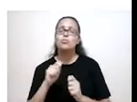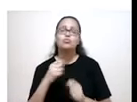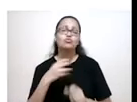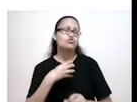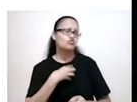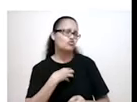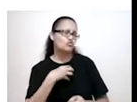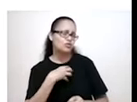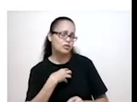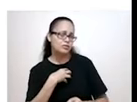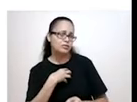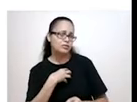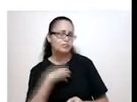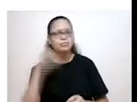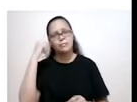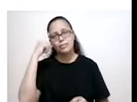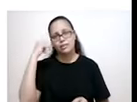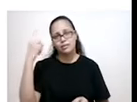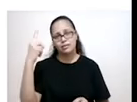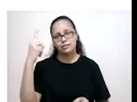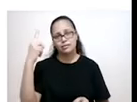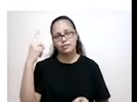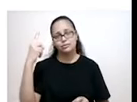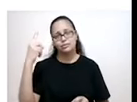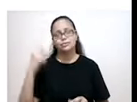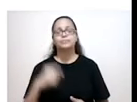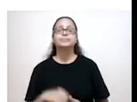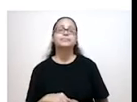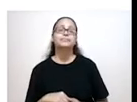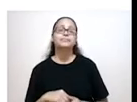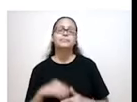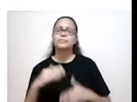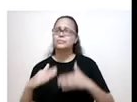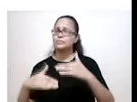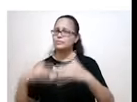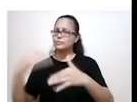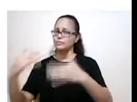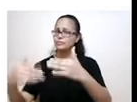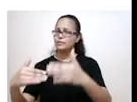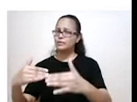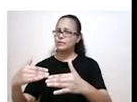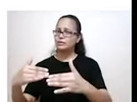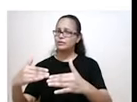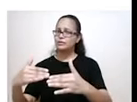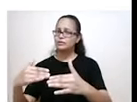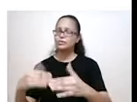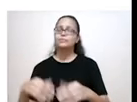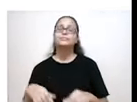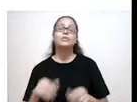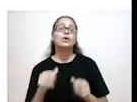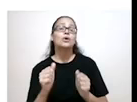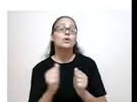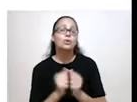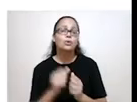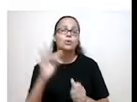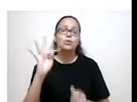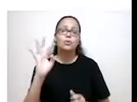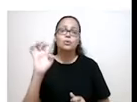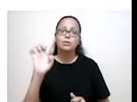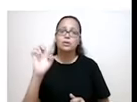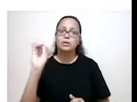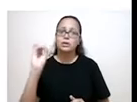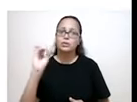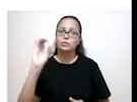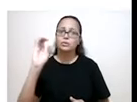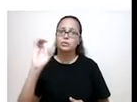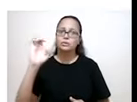jeito, uma nova forma de pensamento, que passou a coexistir com o teocentrismo.